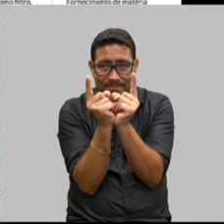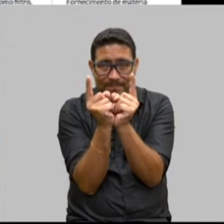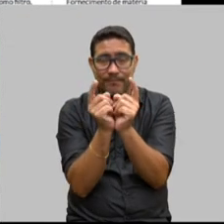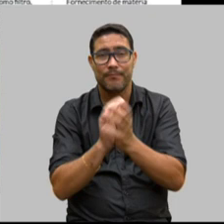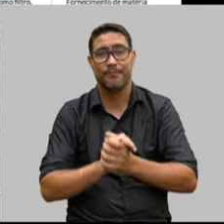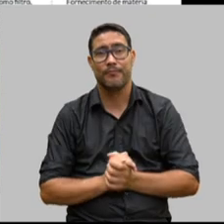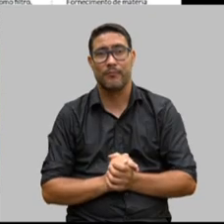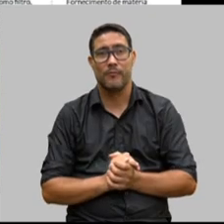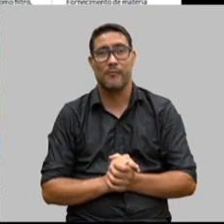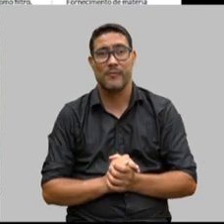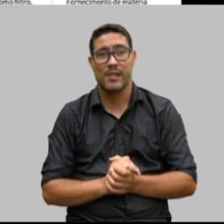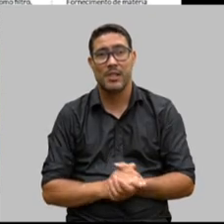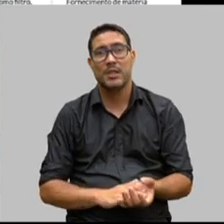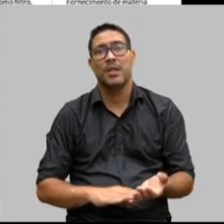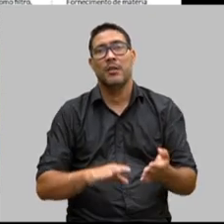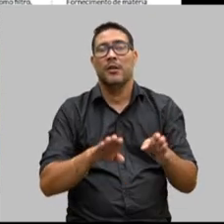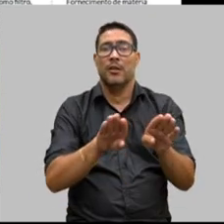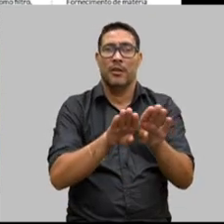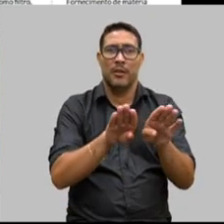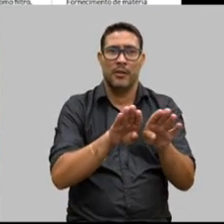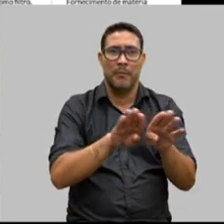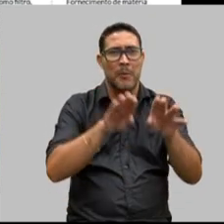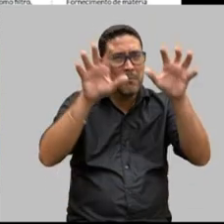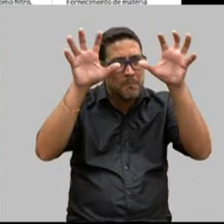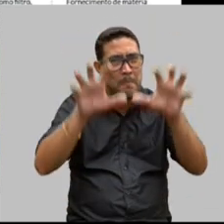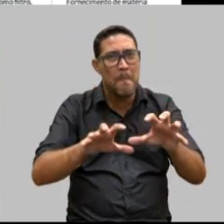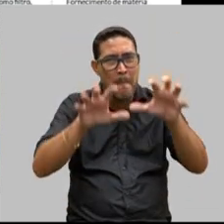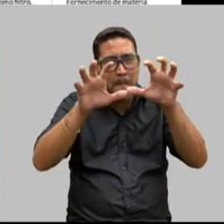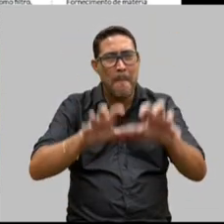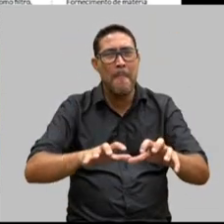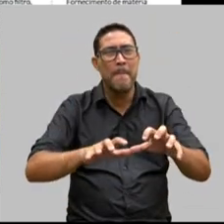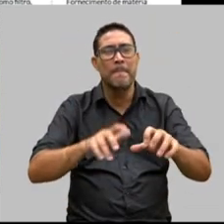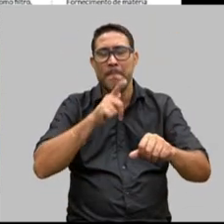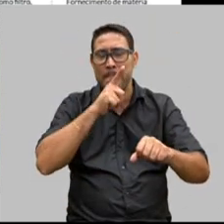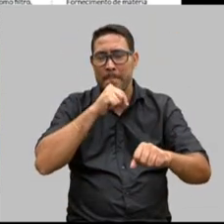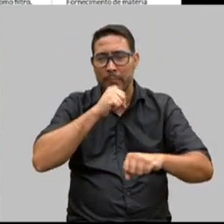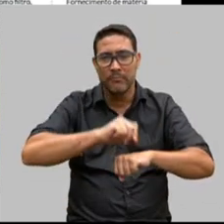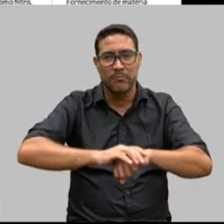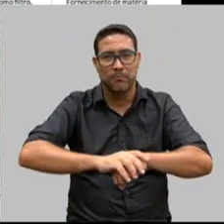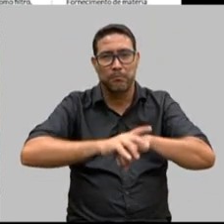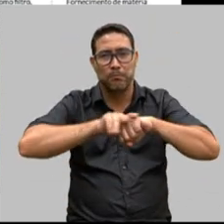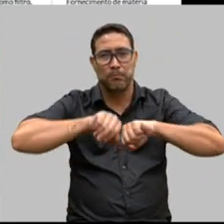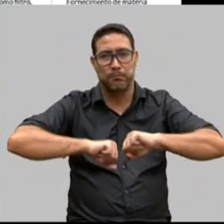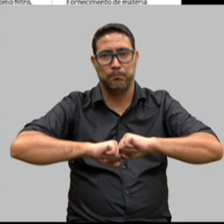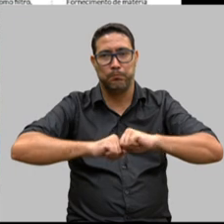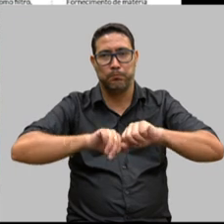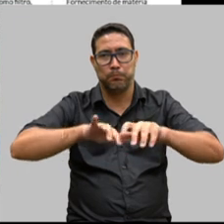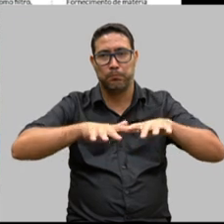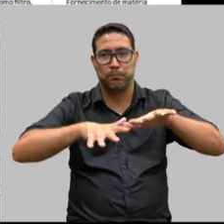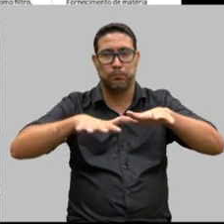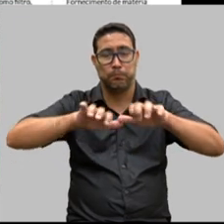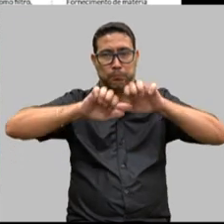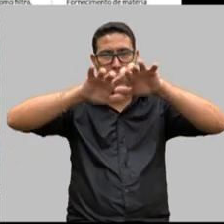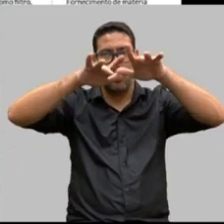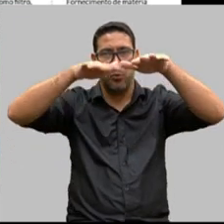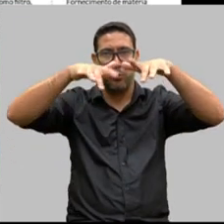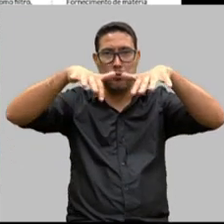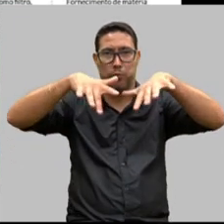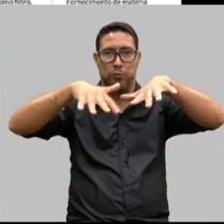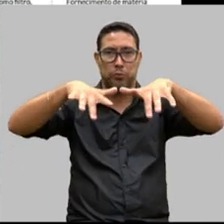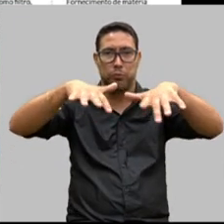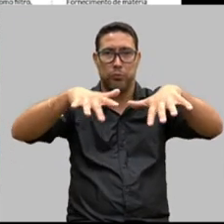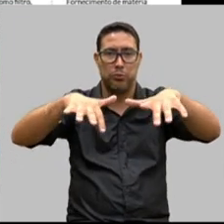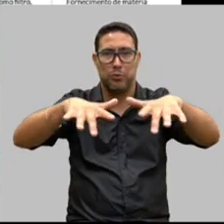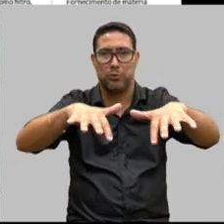Chuvas e transbordamento e inundação. Aqui é um problema público, porque os menos